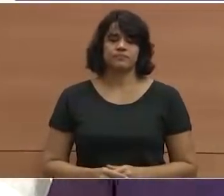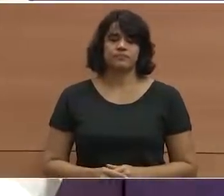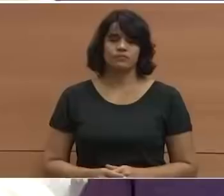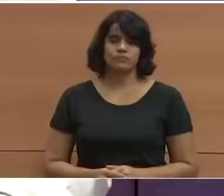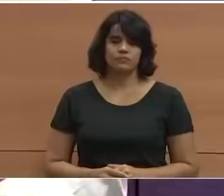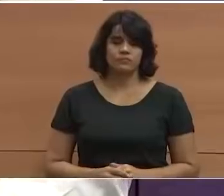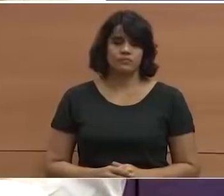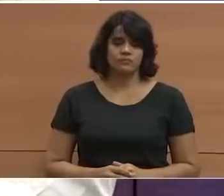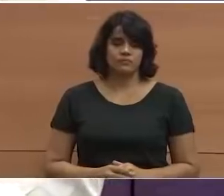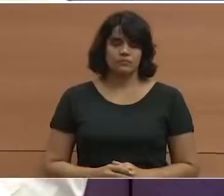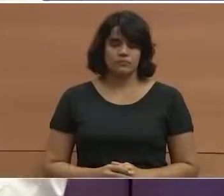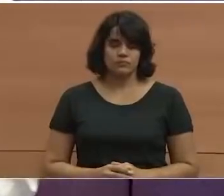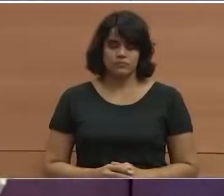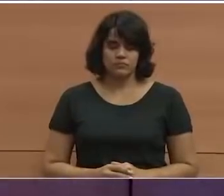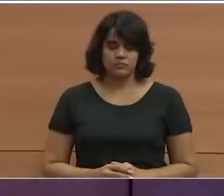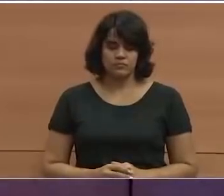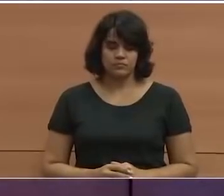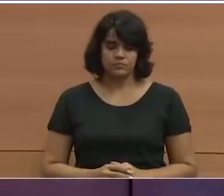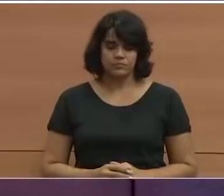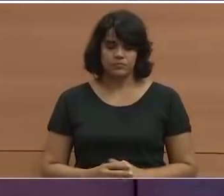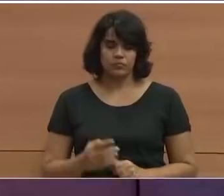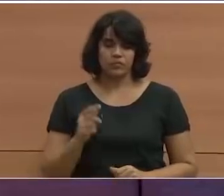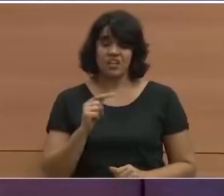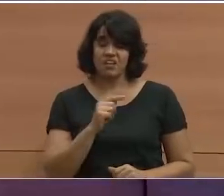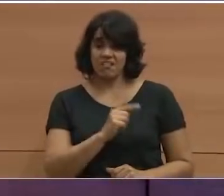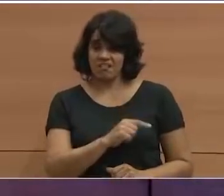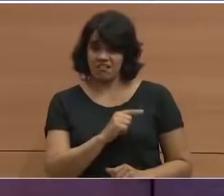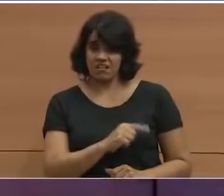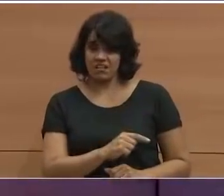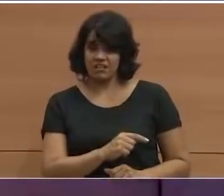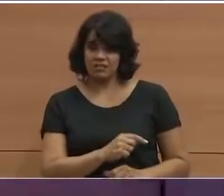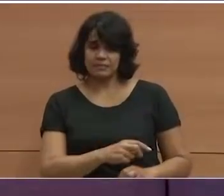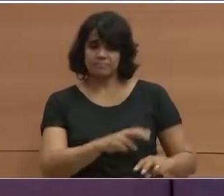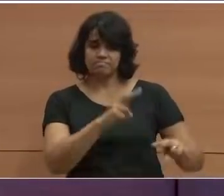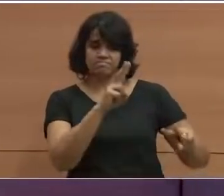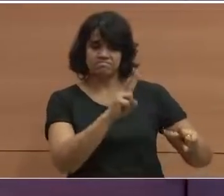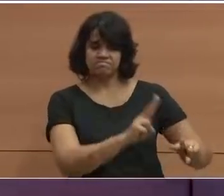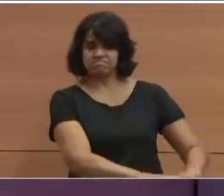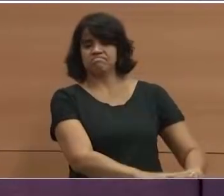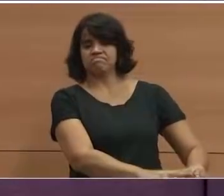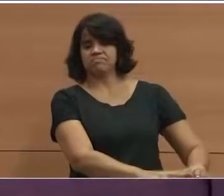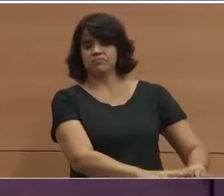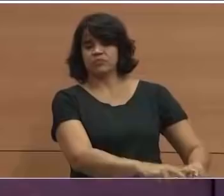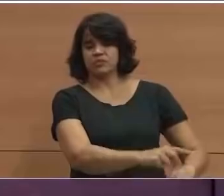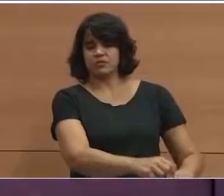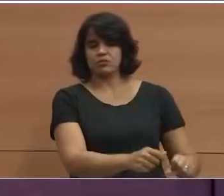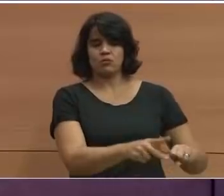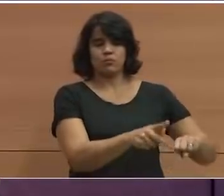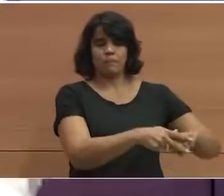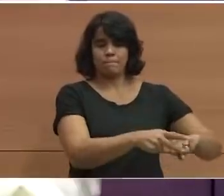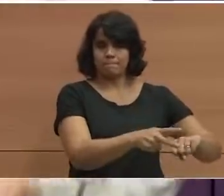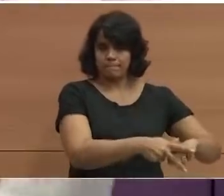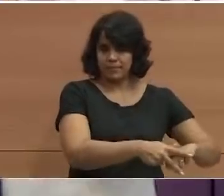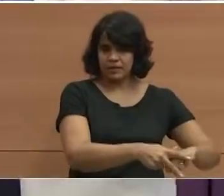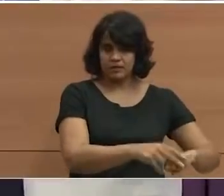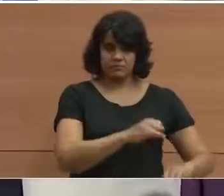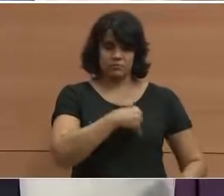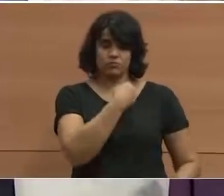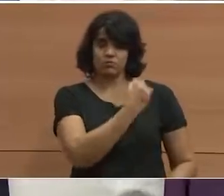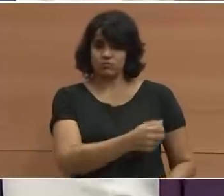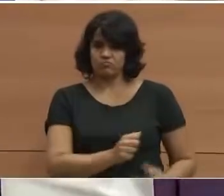Eles foram presos, Pedro e João, naquele dia,